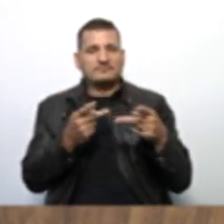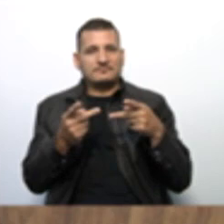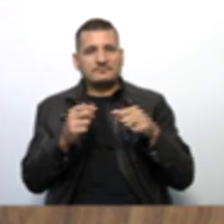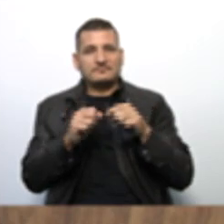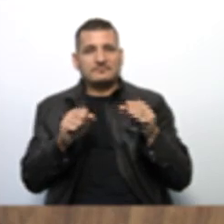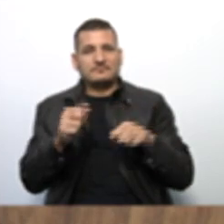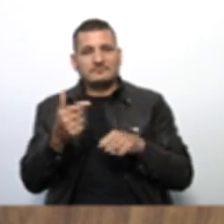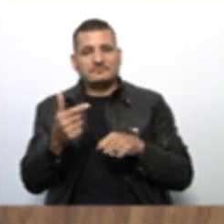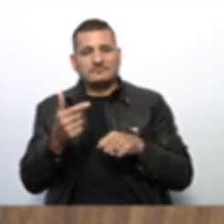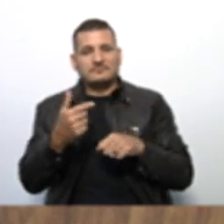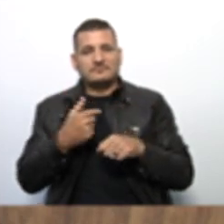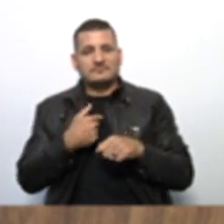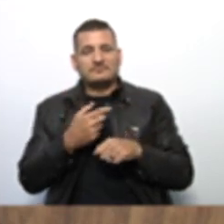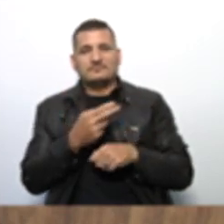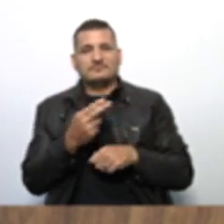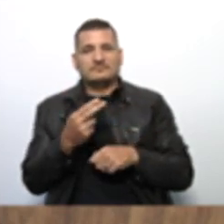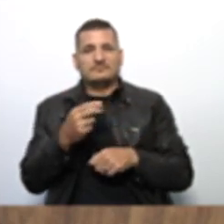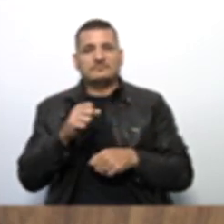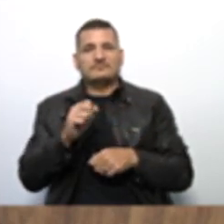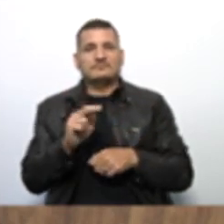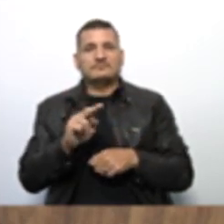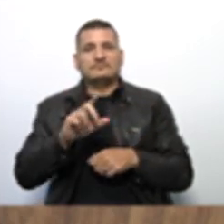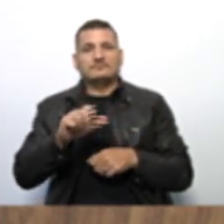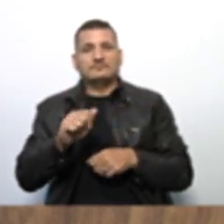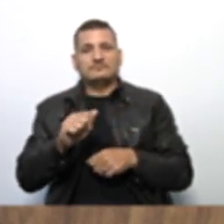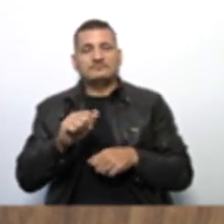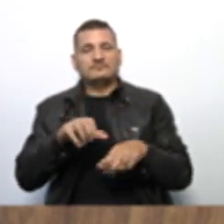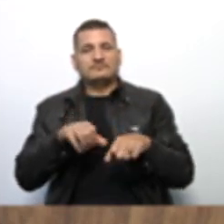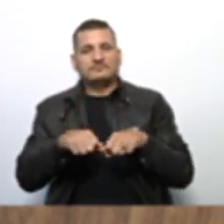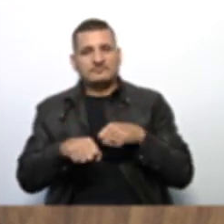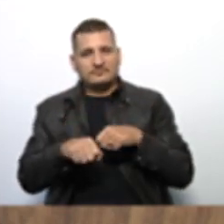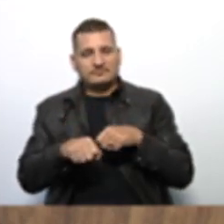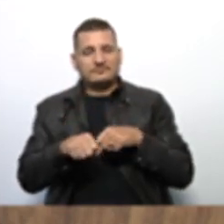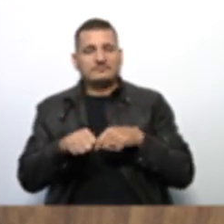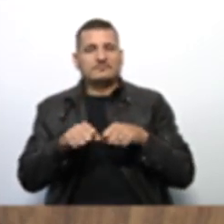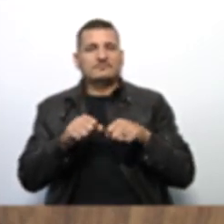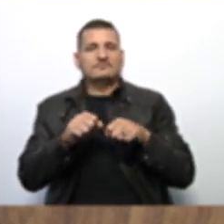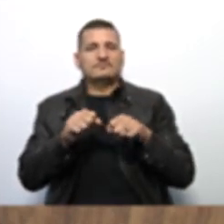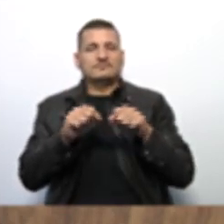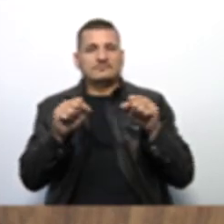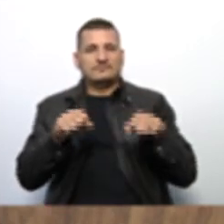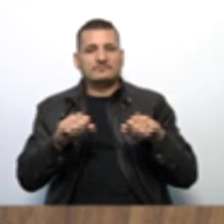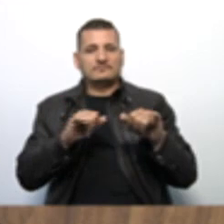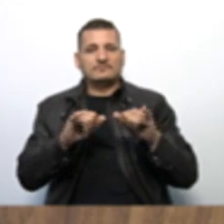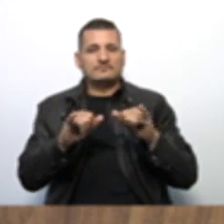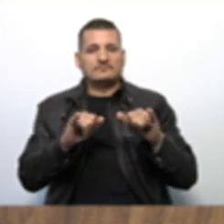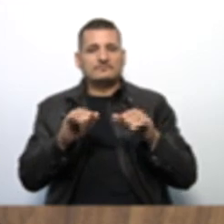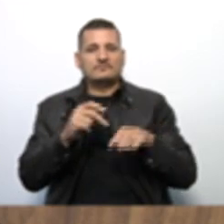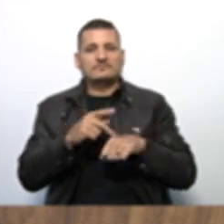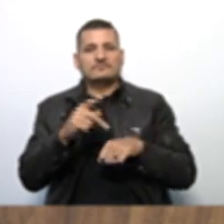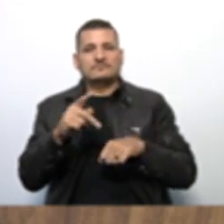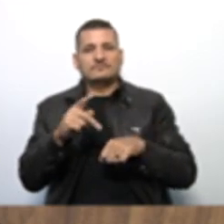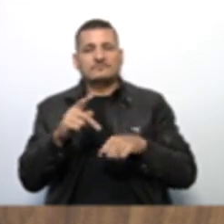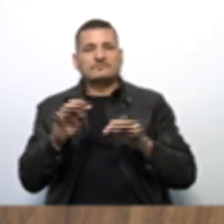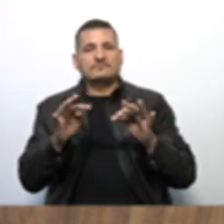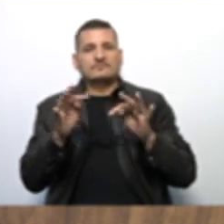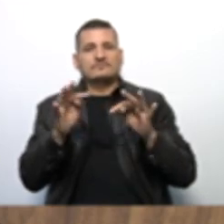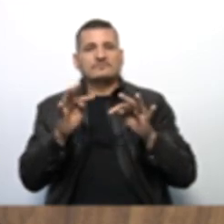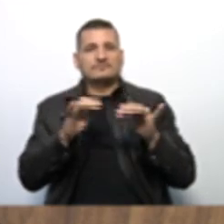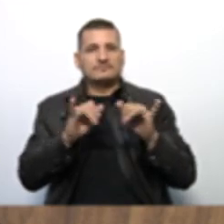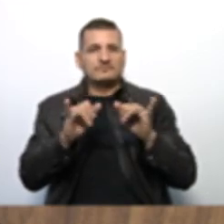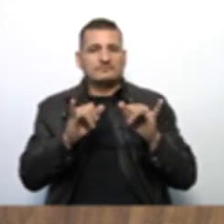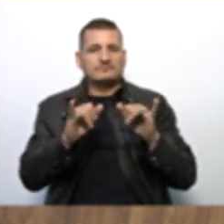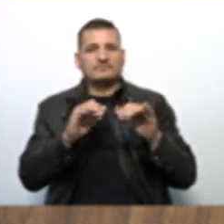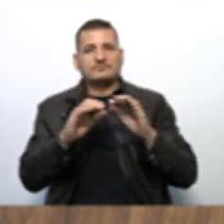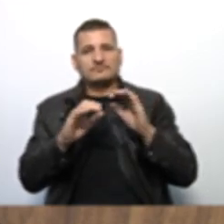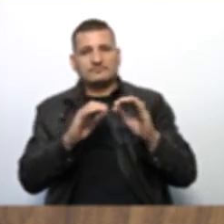Saulo Macedo, sou formado em Sistemas de Informação, pós-graduado em Tecnologias da Informação e Comunicação, lá no estado do Acre.